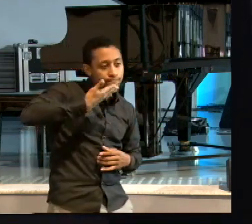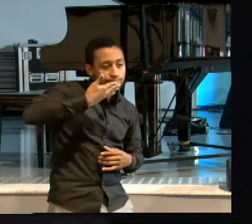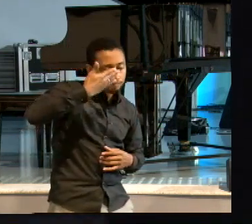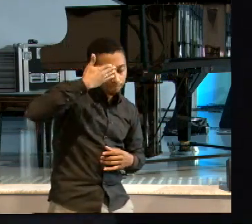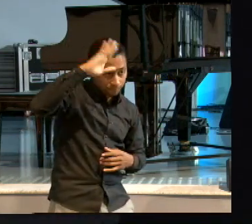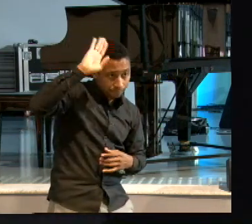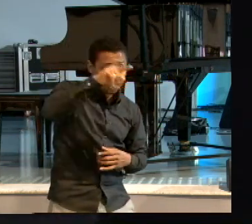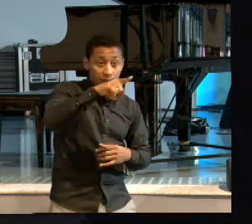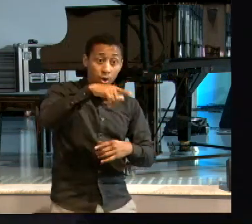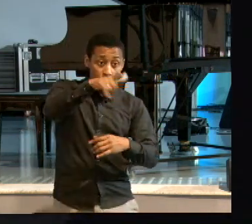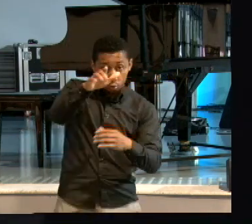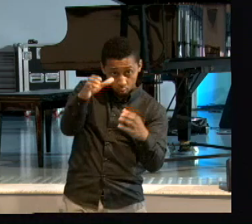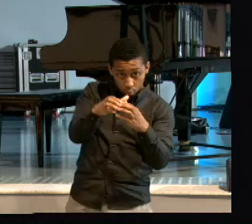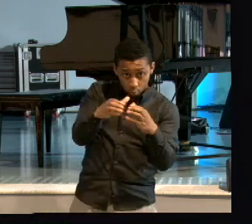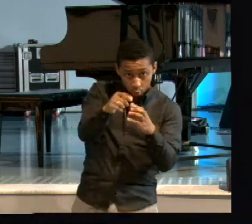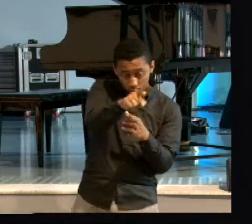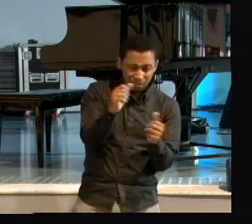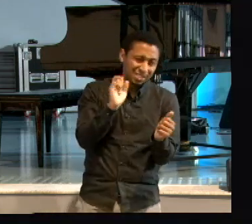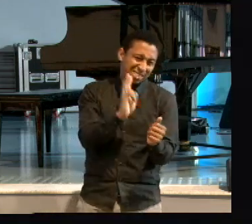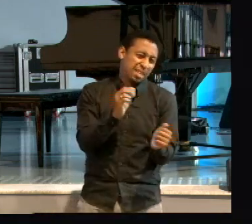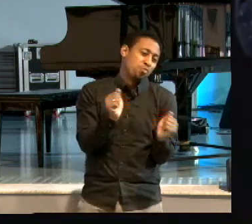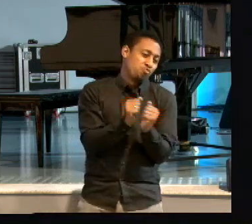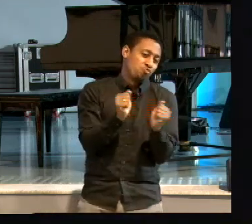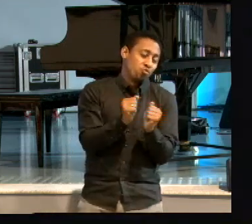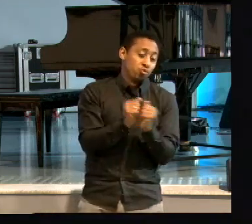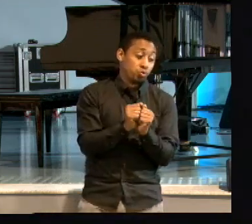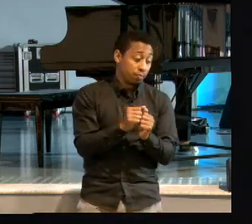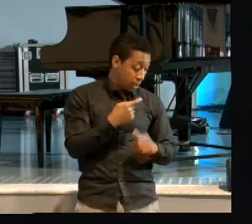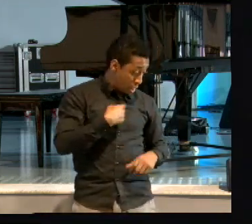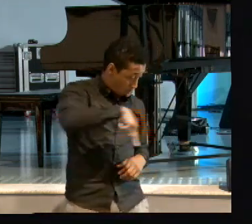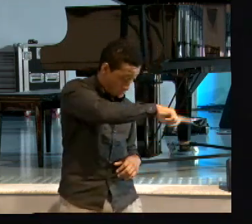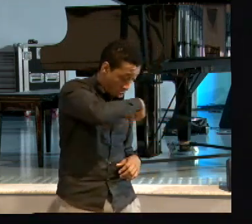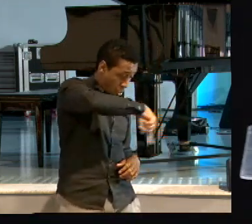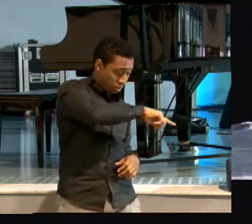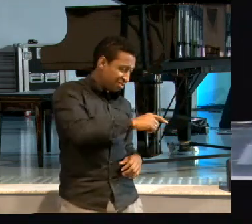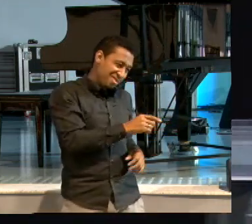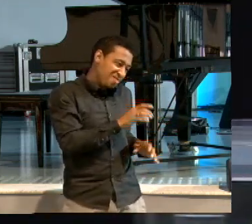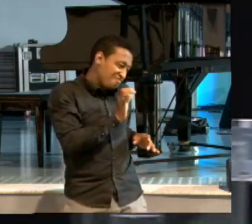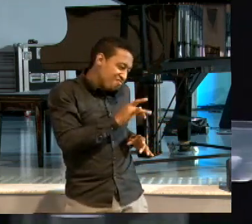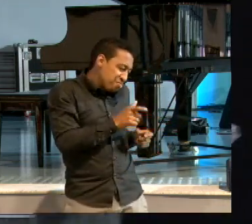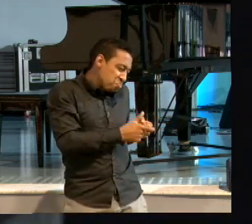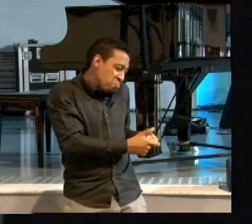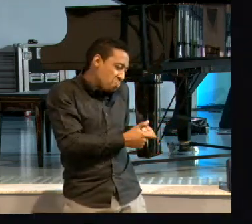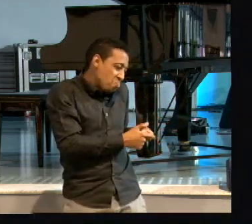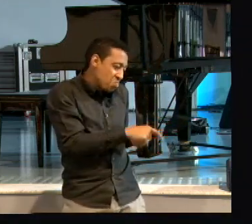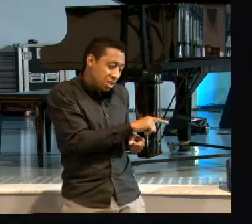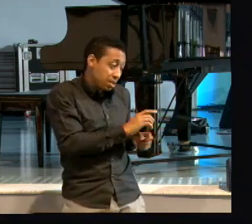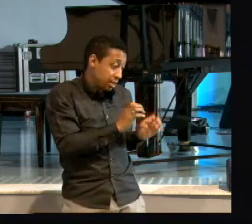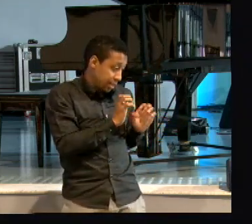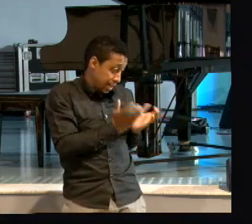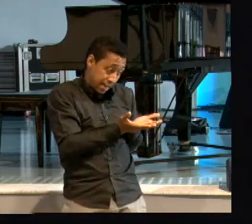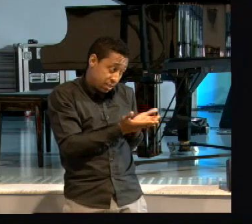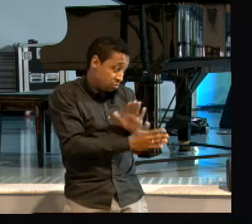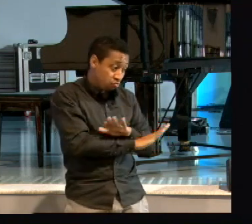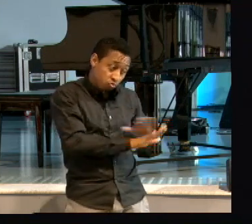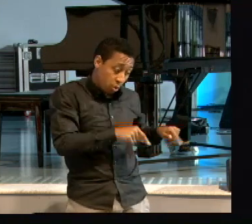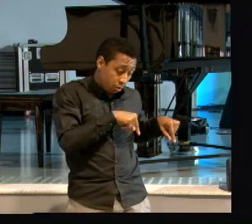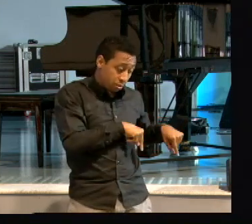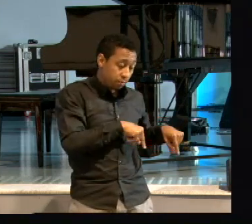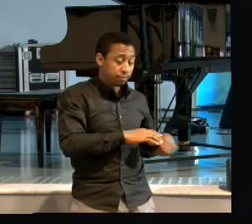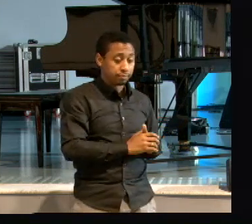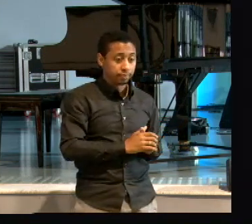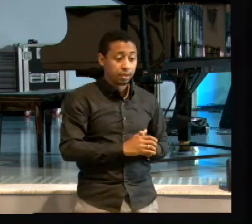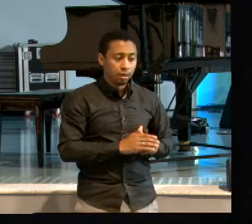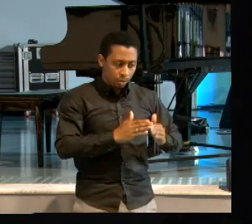ficam juntos. Mas ele falou, nossa, é só essa turma que está aqui mais próximo. E ele falou, a única coisa que eu te